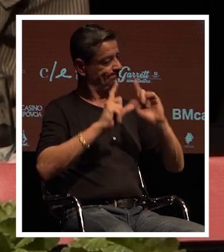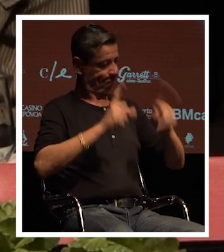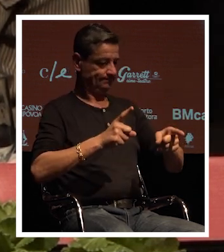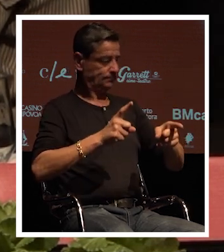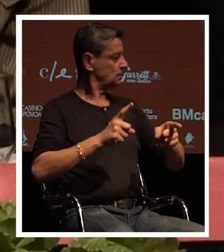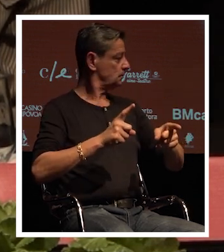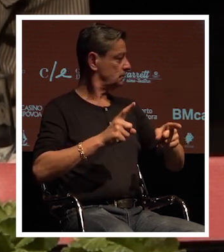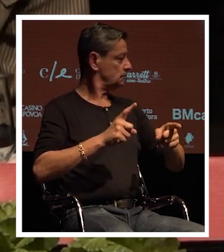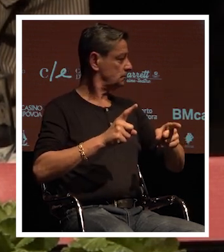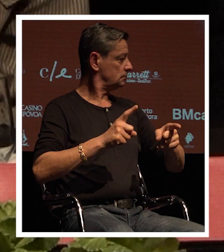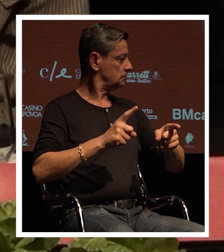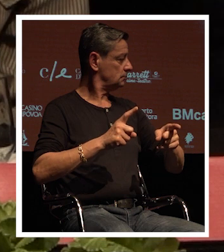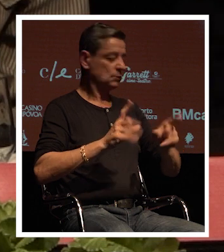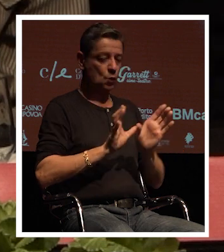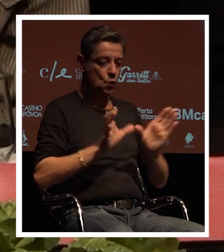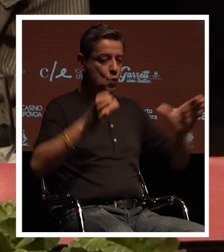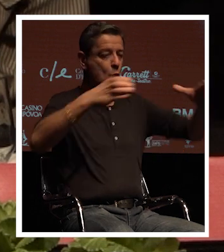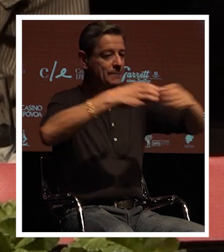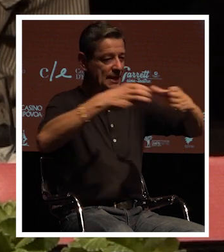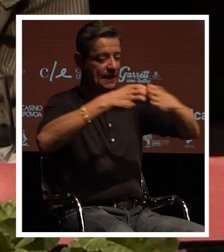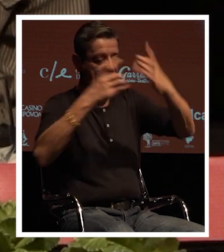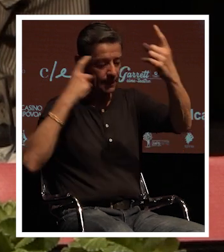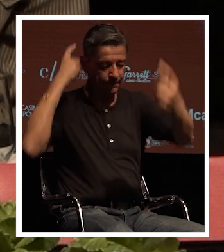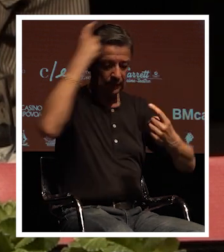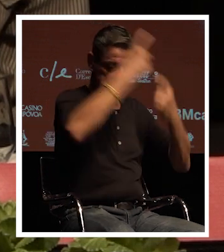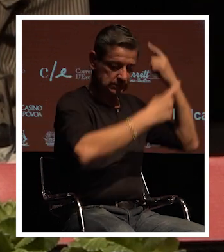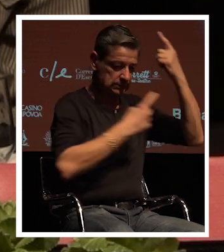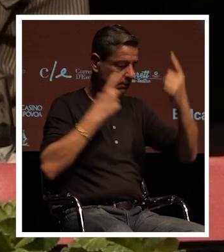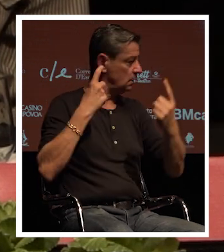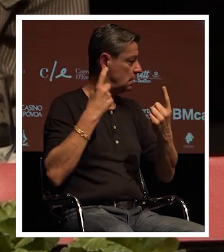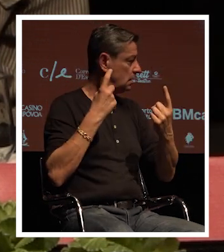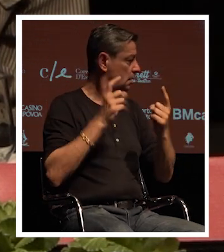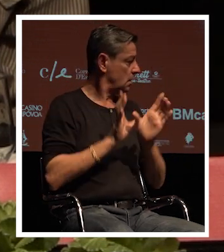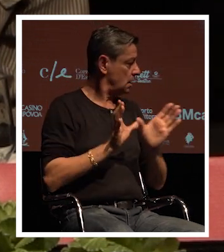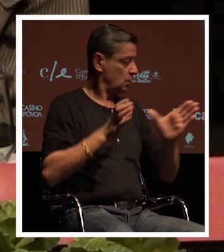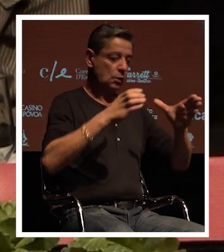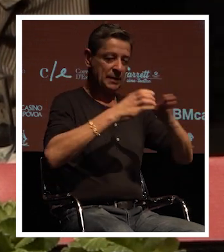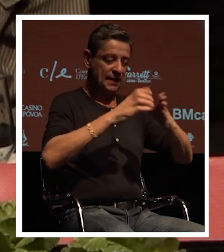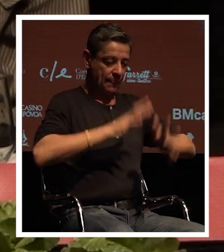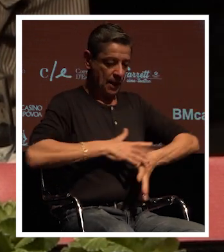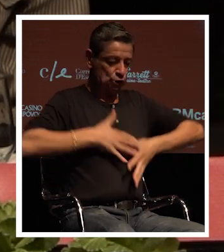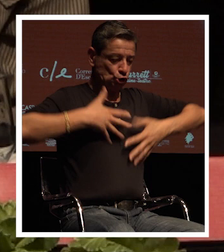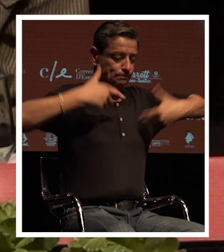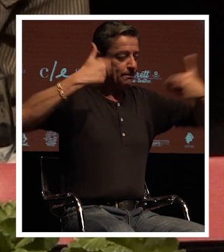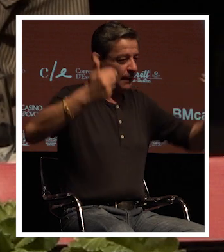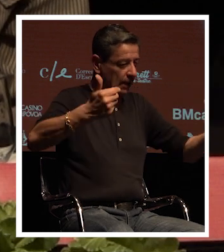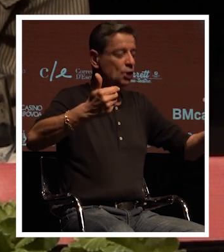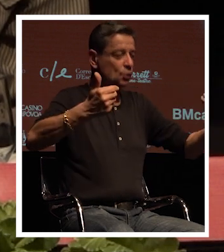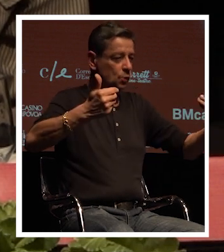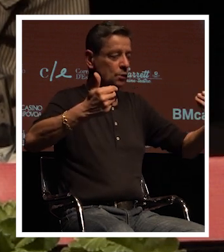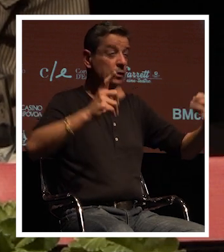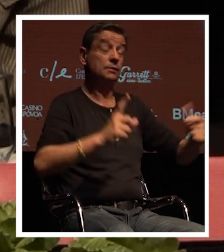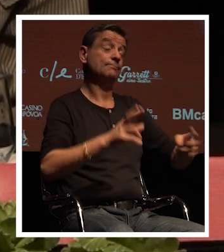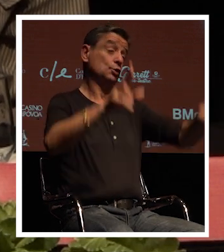eh dessa comunidade pensante desses dessa comunidade de espírito bom eu espero que no céu